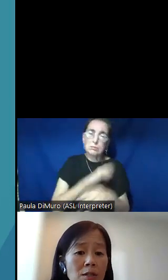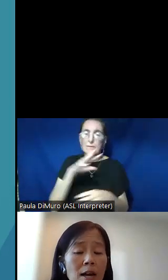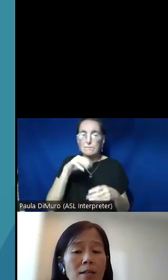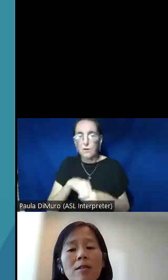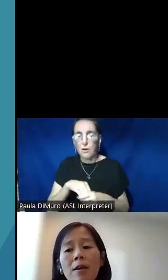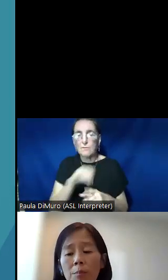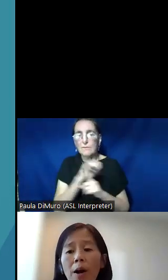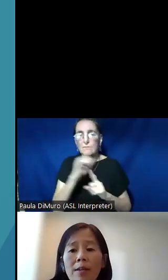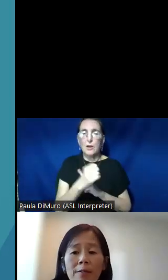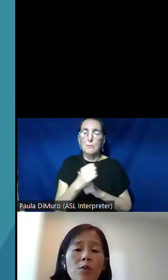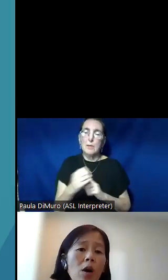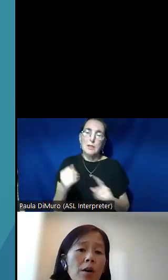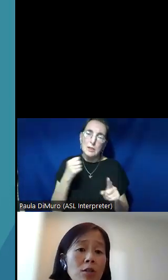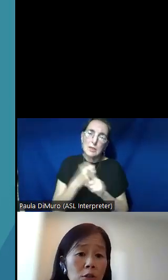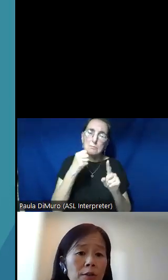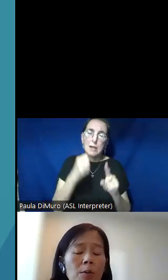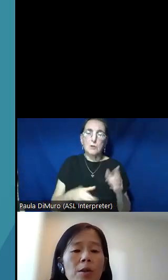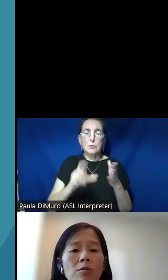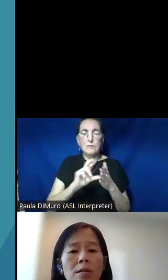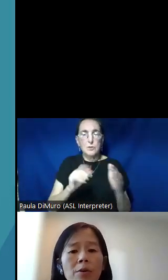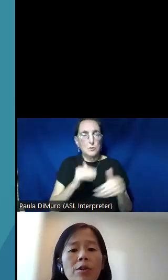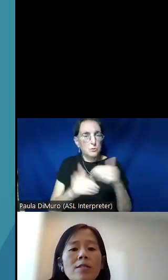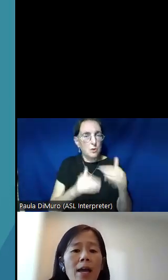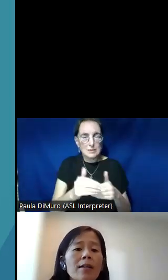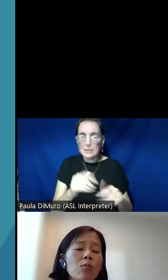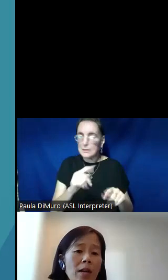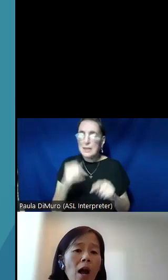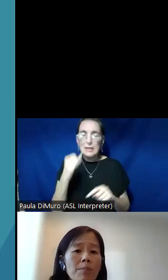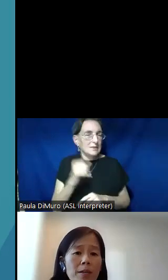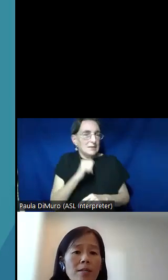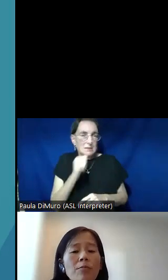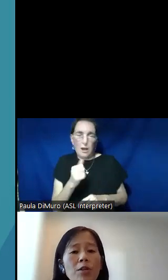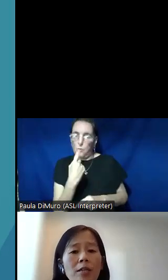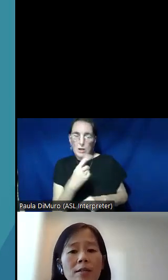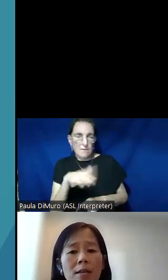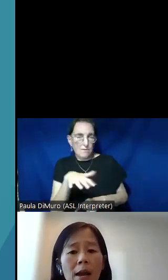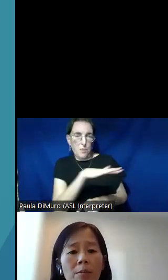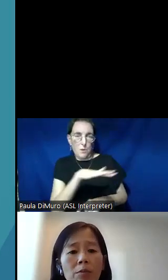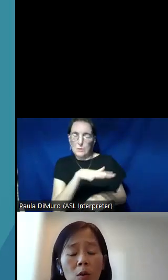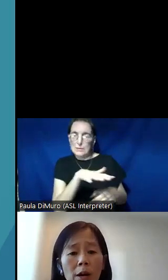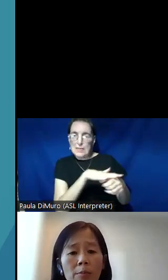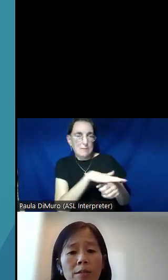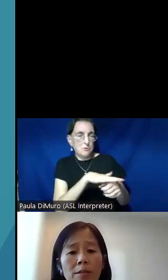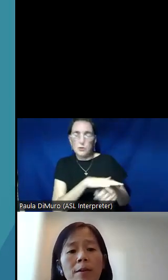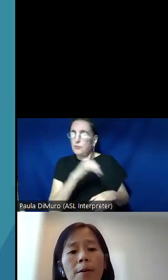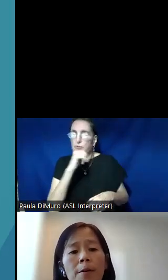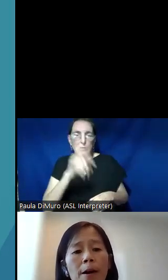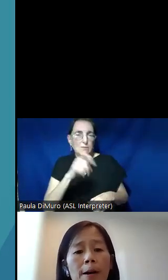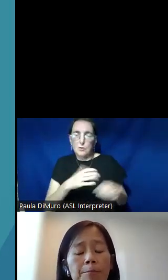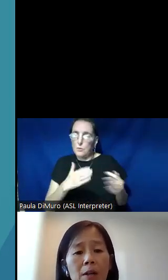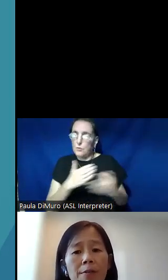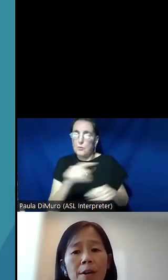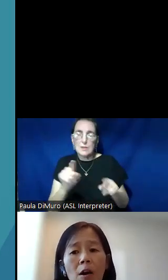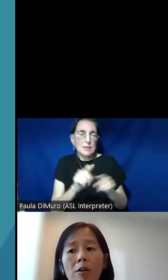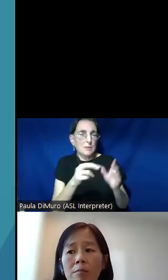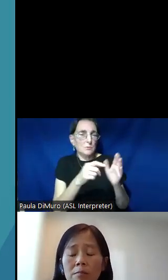de revisão mais abrangente, mas se for excluído de que